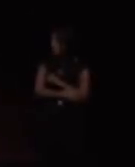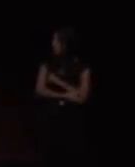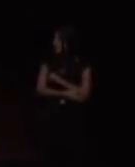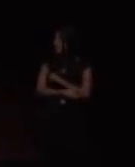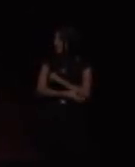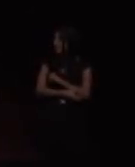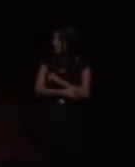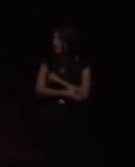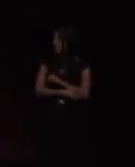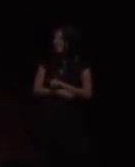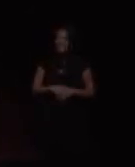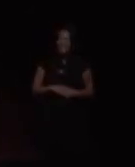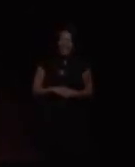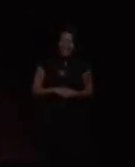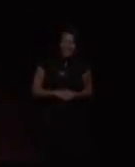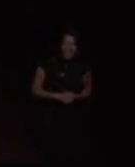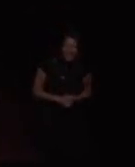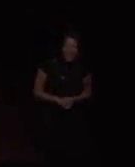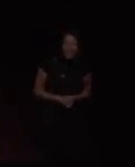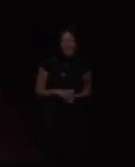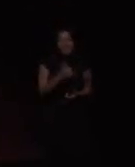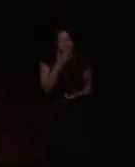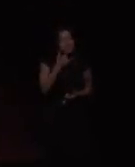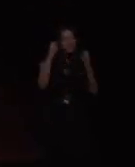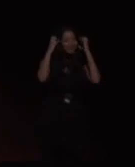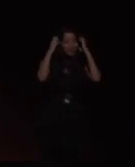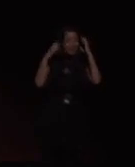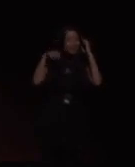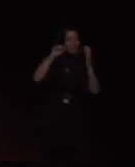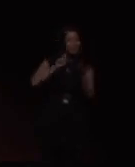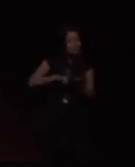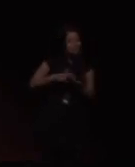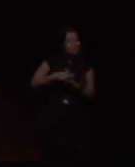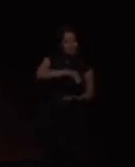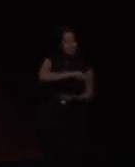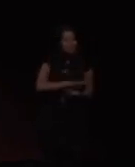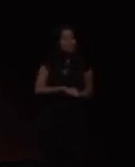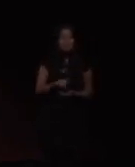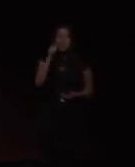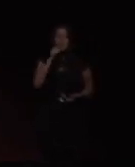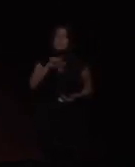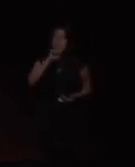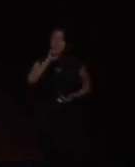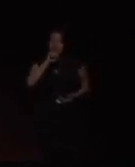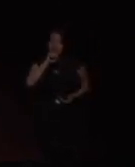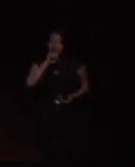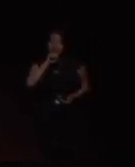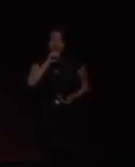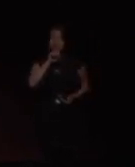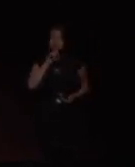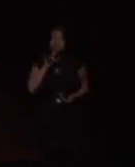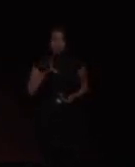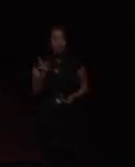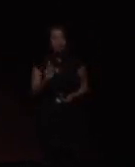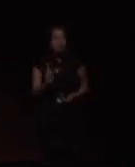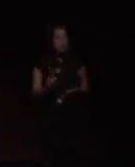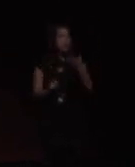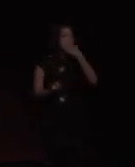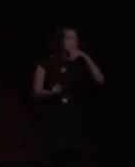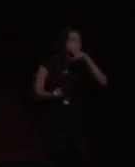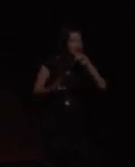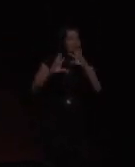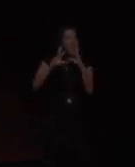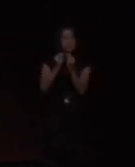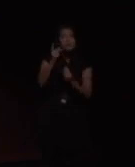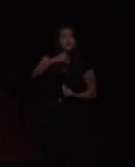a mãe, não só a mãe, mas também os pais, A família precisa de acolhimento quando um